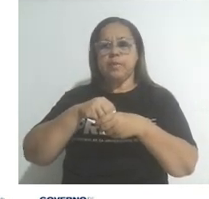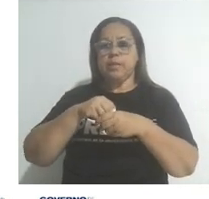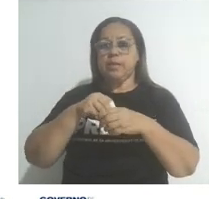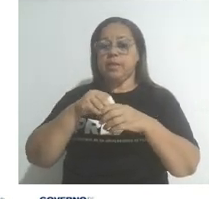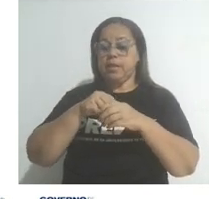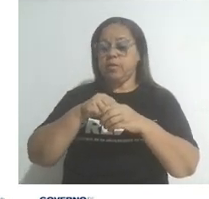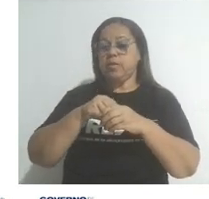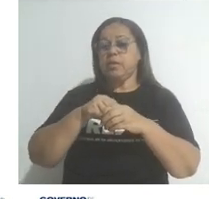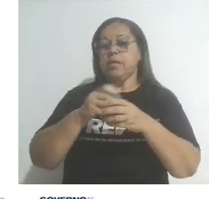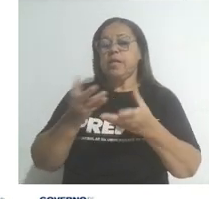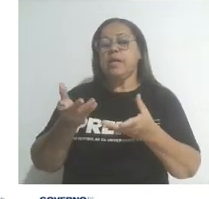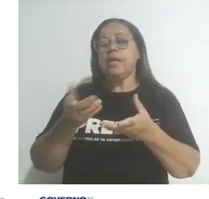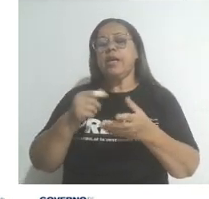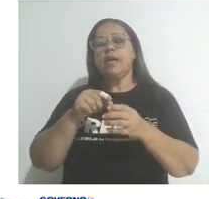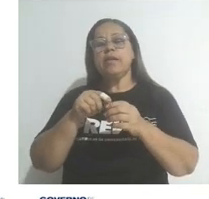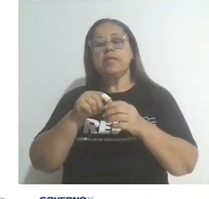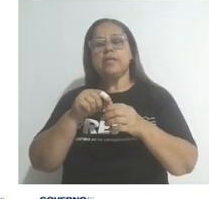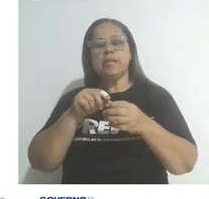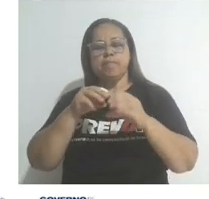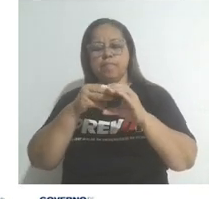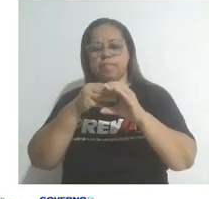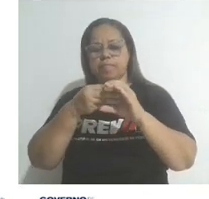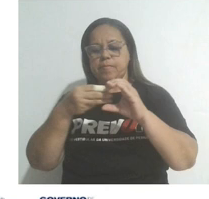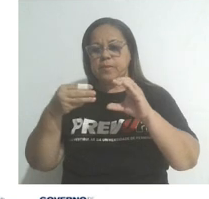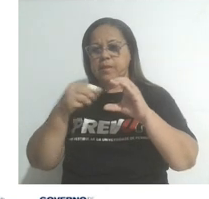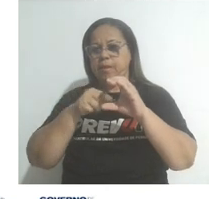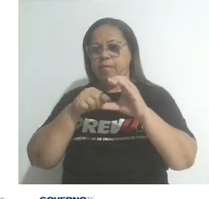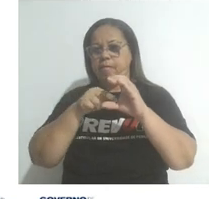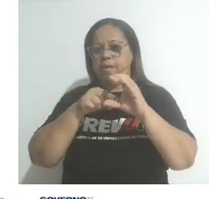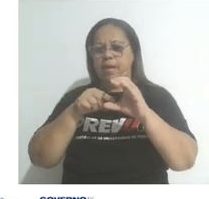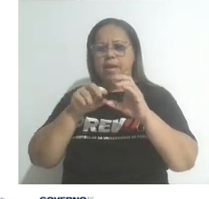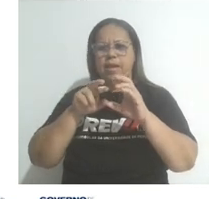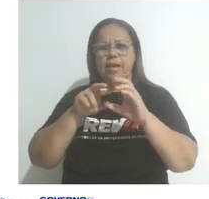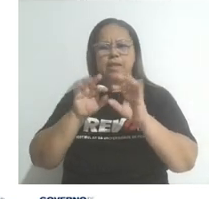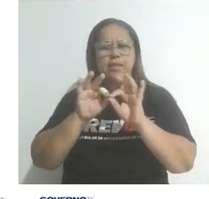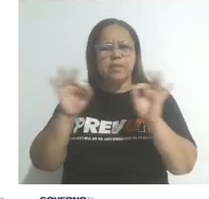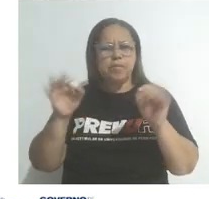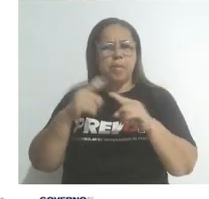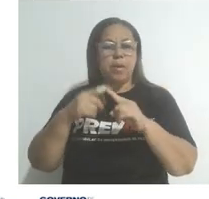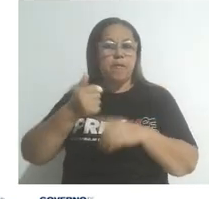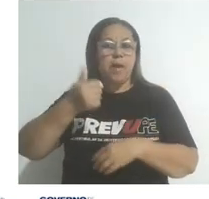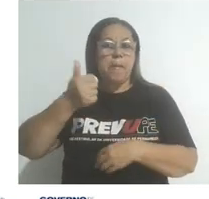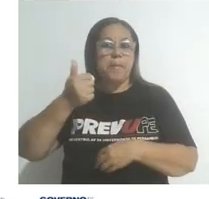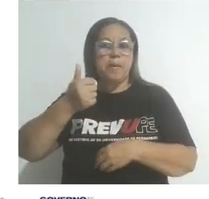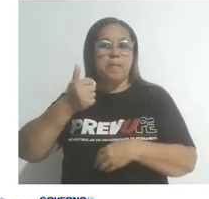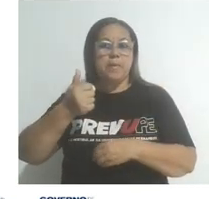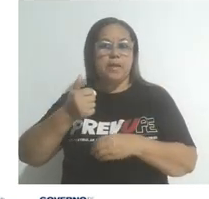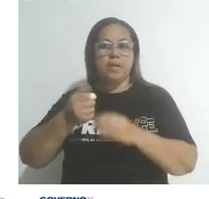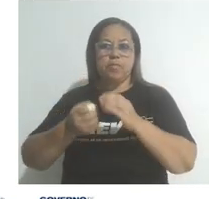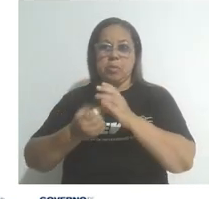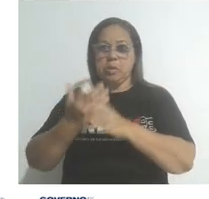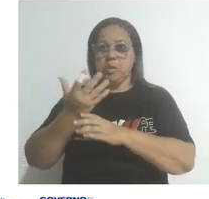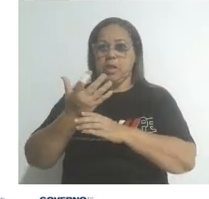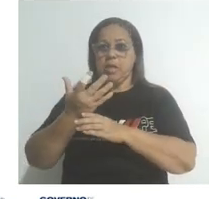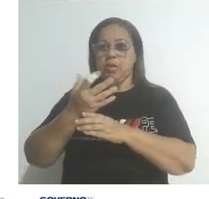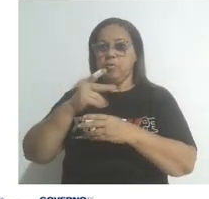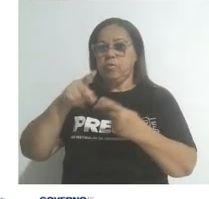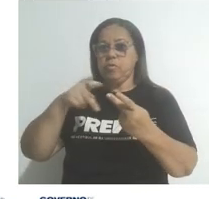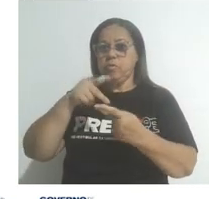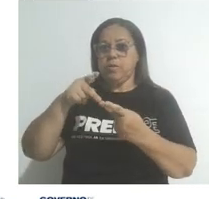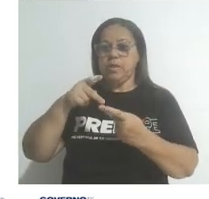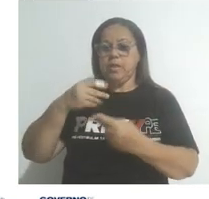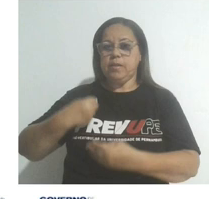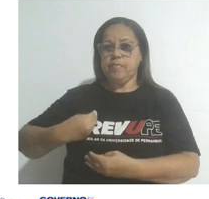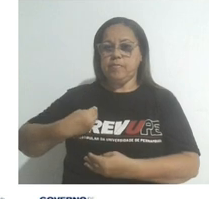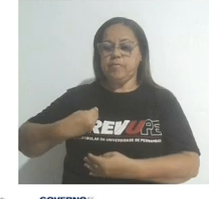citoplasma, né? Essa célula, pessoal, é simples porque ela foi uma das primeiras células originadas, né, na história da vida do nosso planeta, né? E